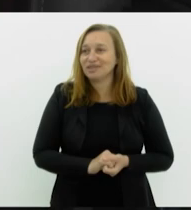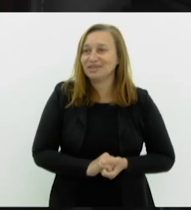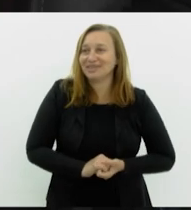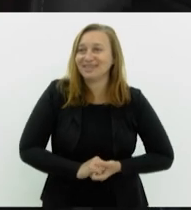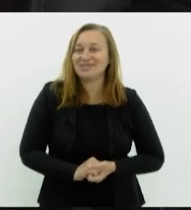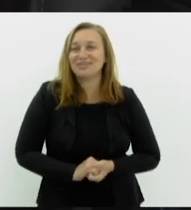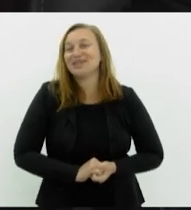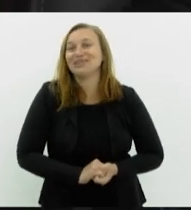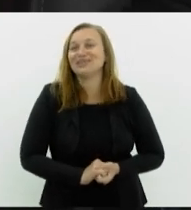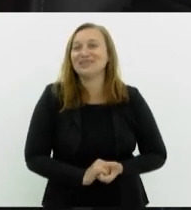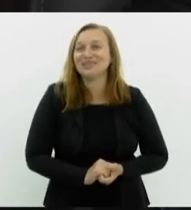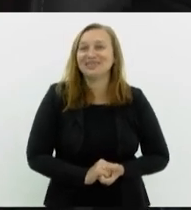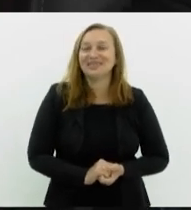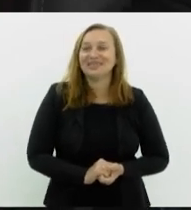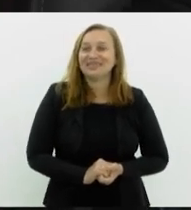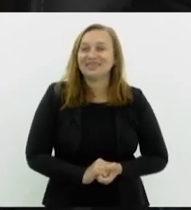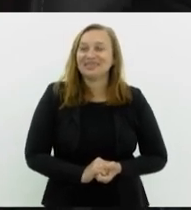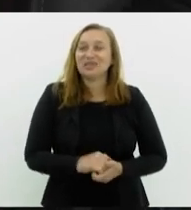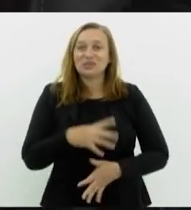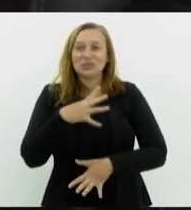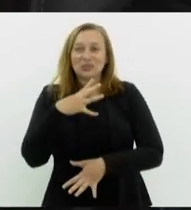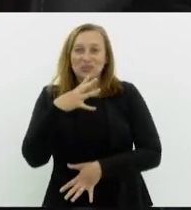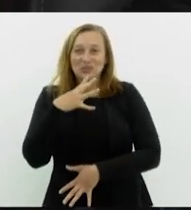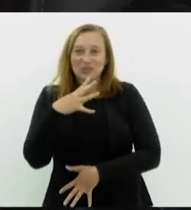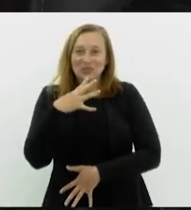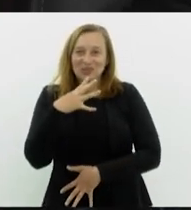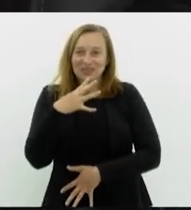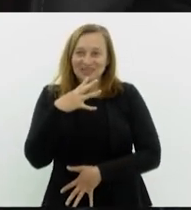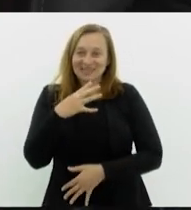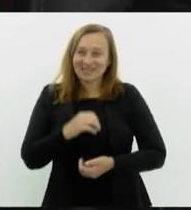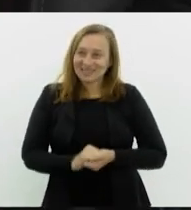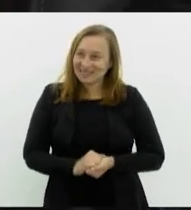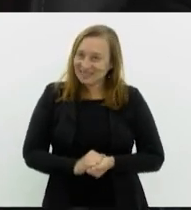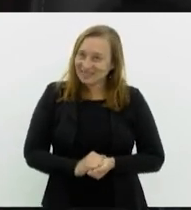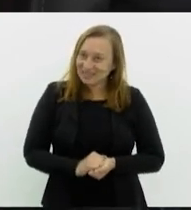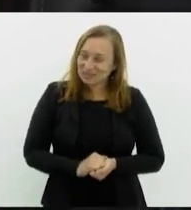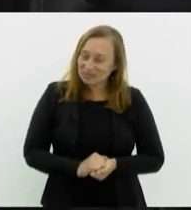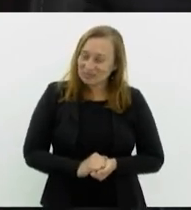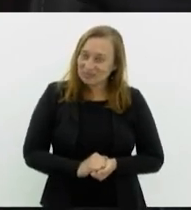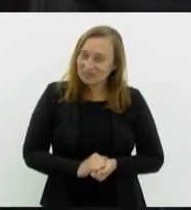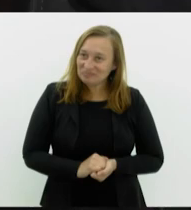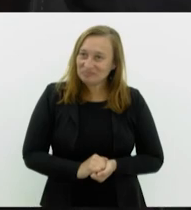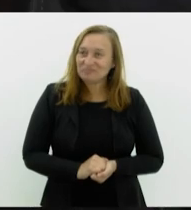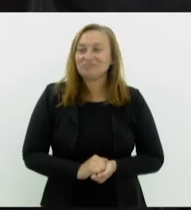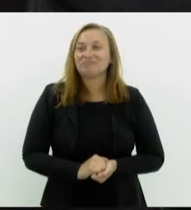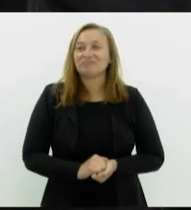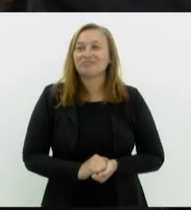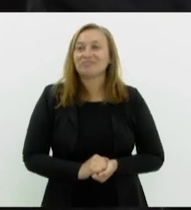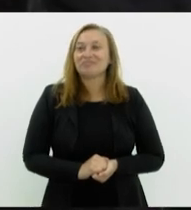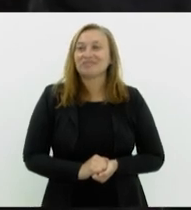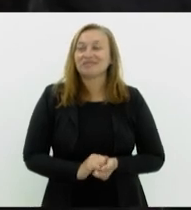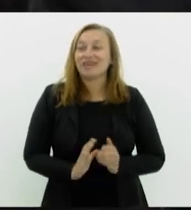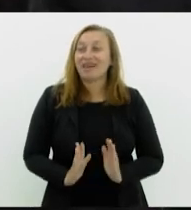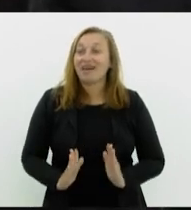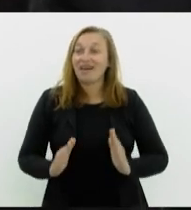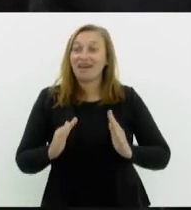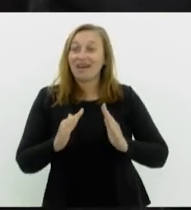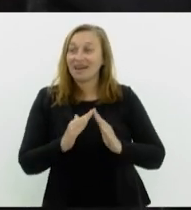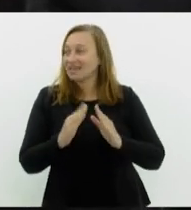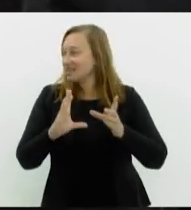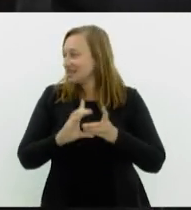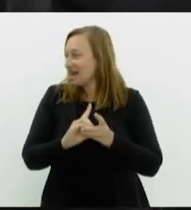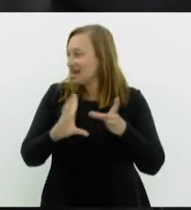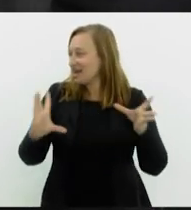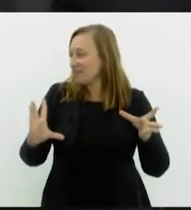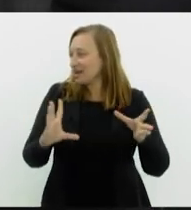alcançá-la. É um reconhecimento público da Casa do Povo, da Casa da Democracia, onde